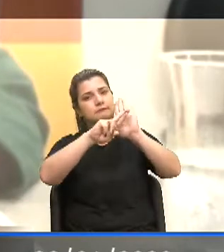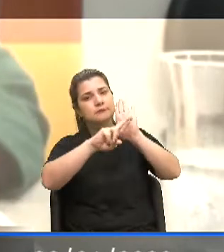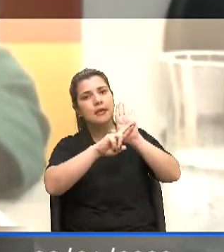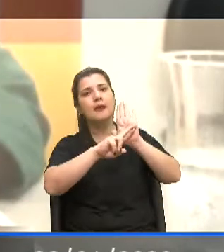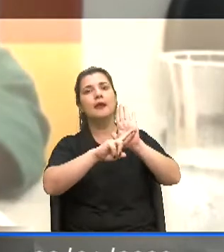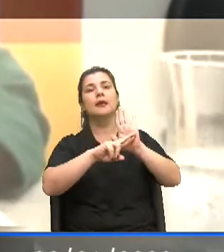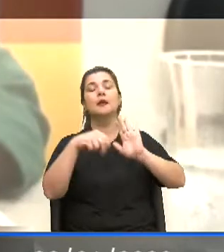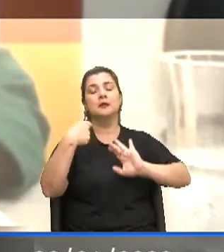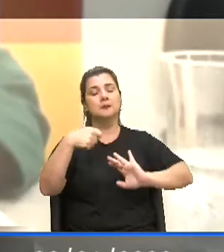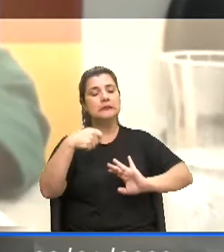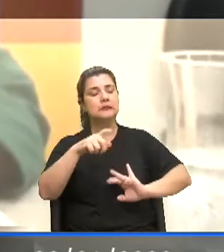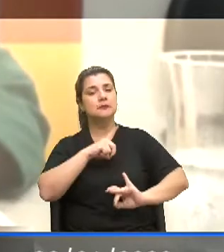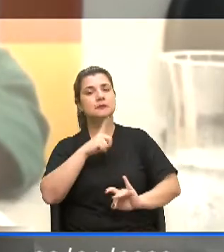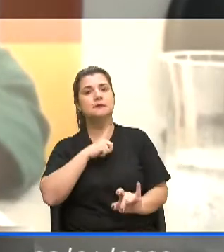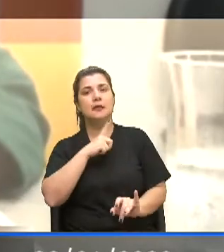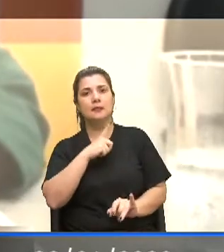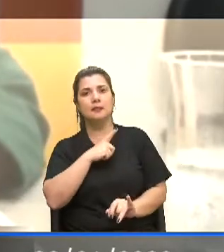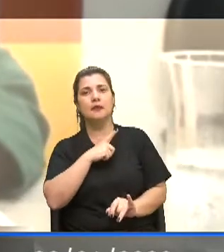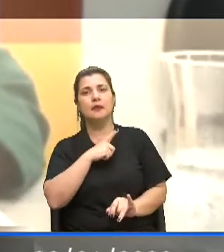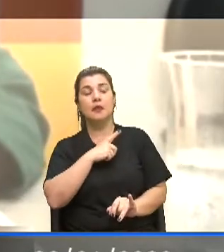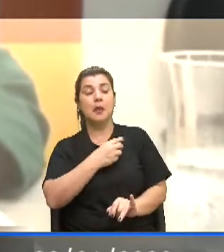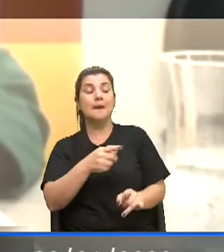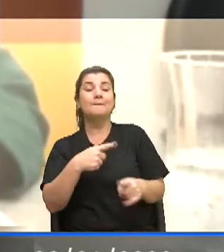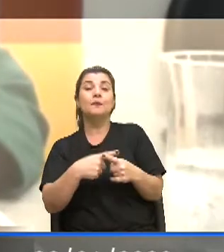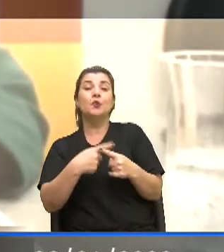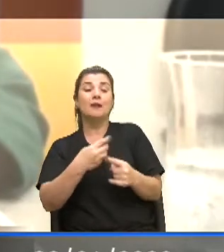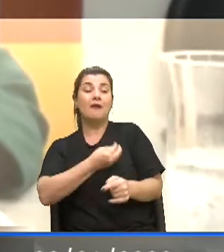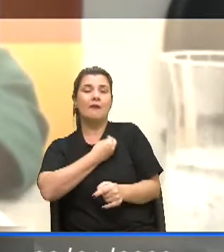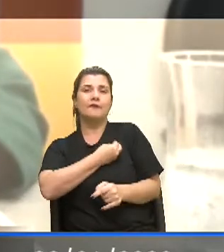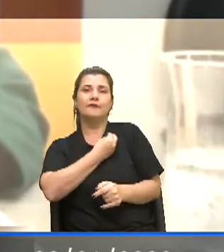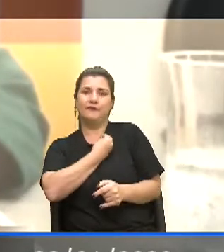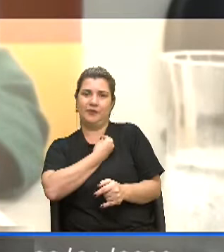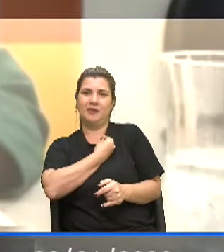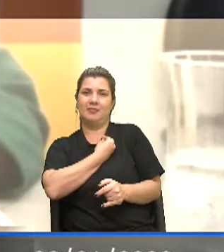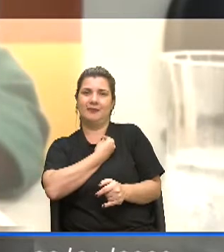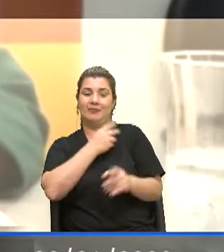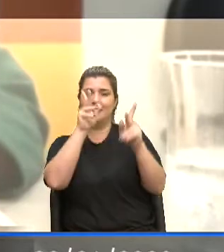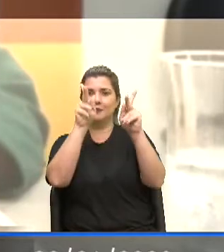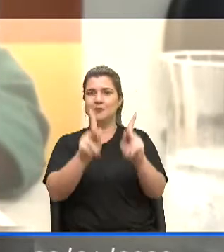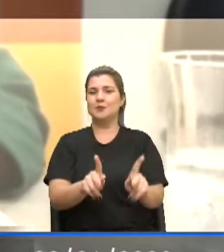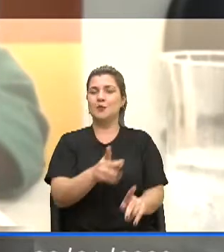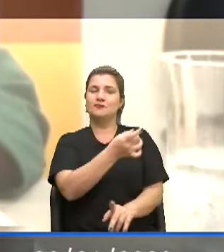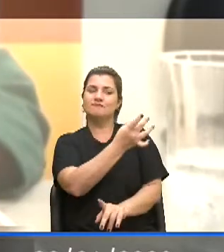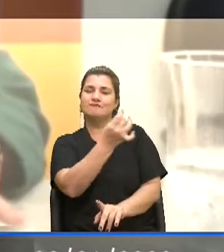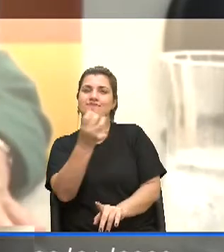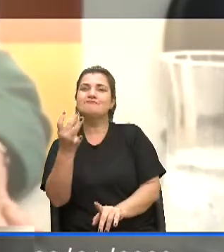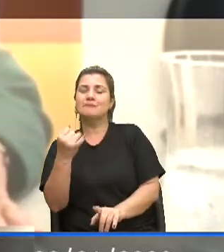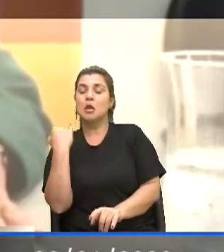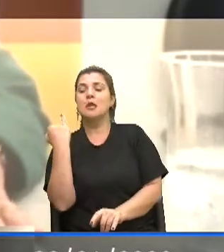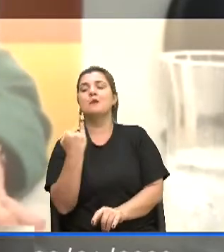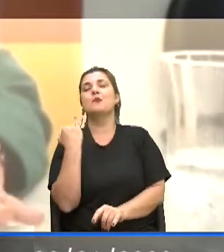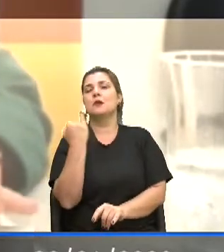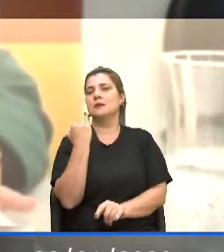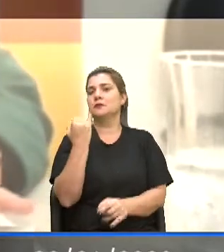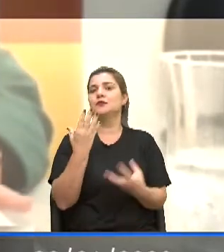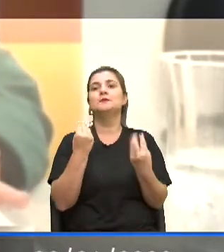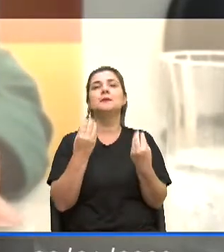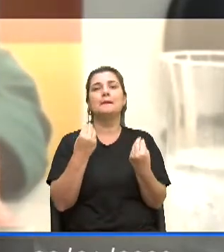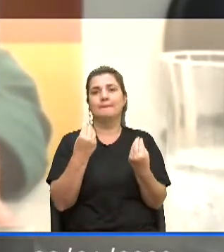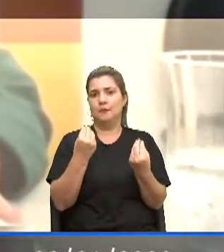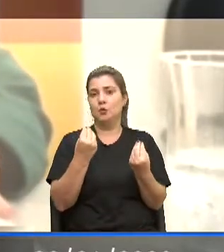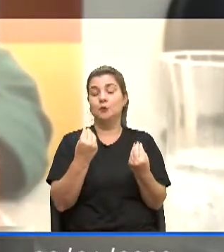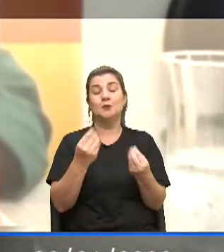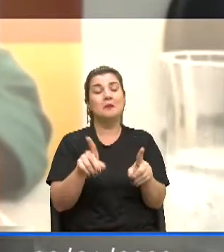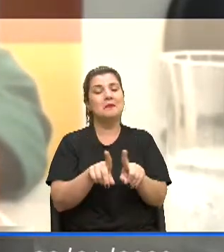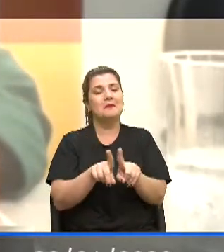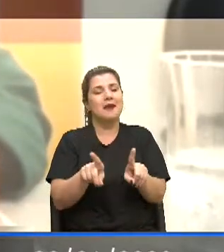ter, porque a vida das pessoas importa muito. Assim como também importa a